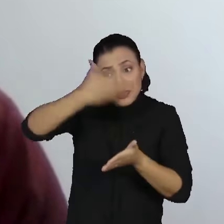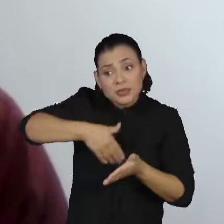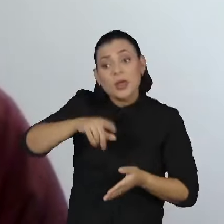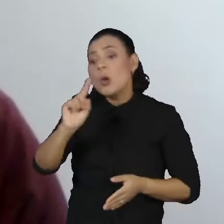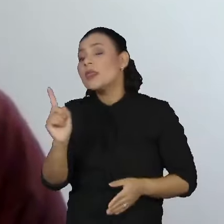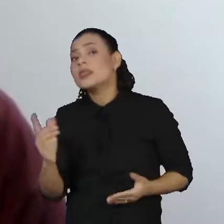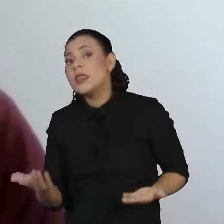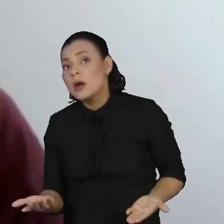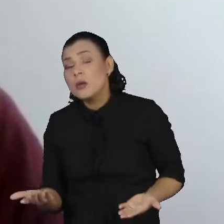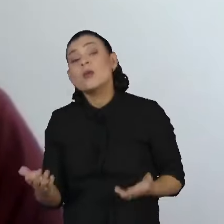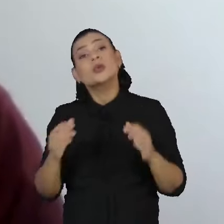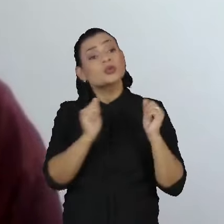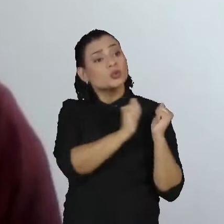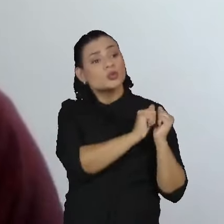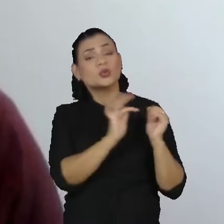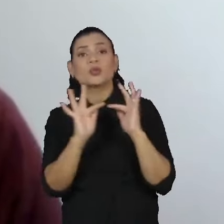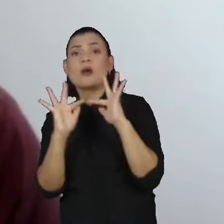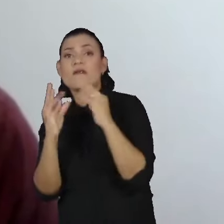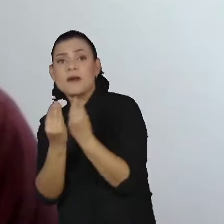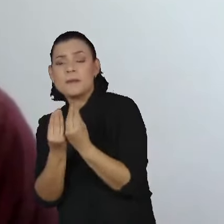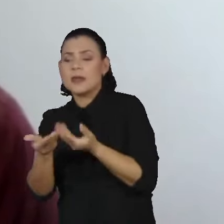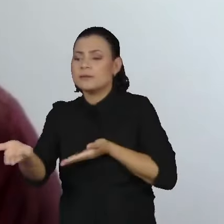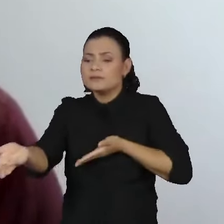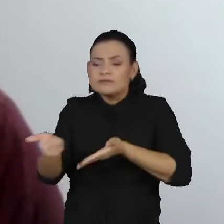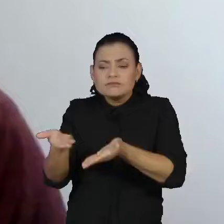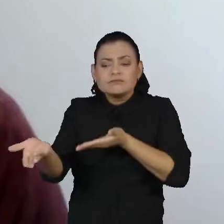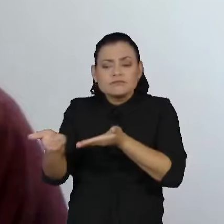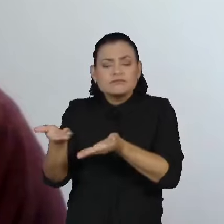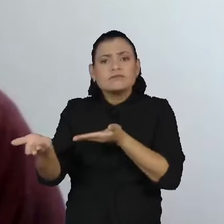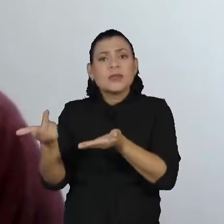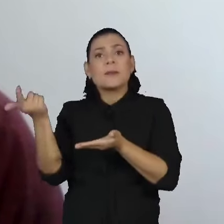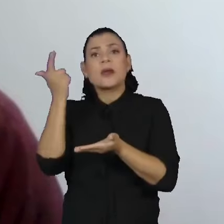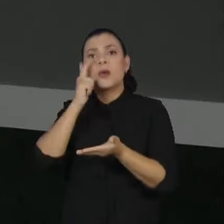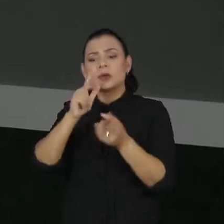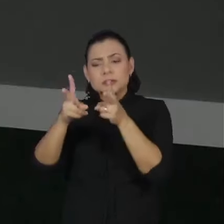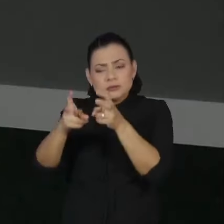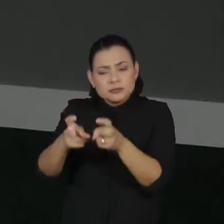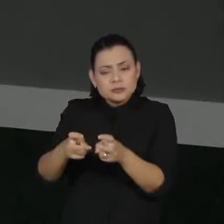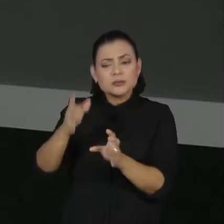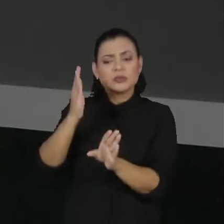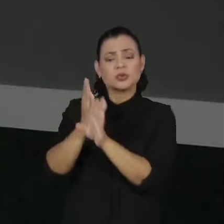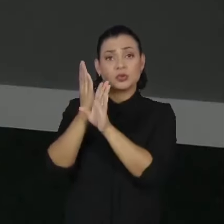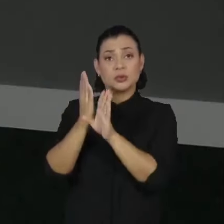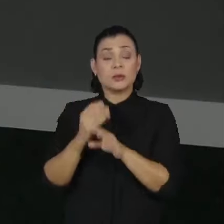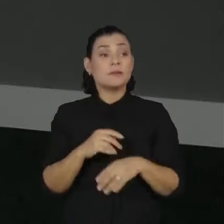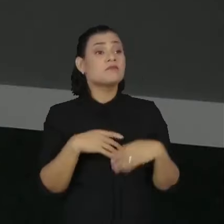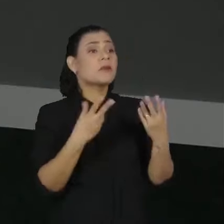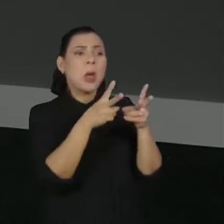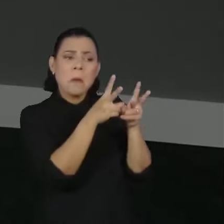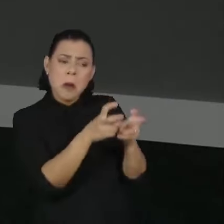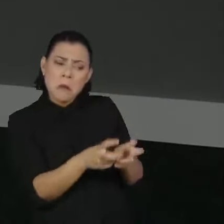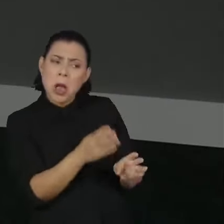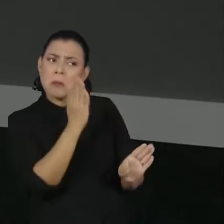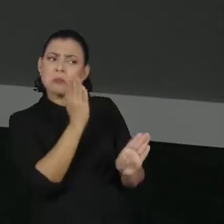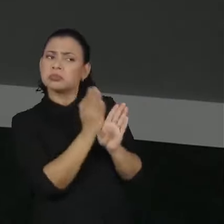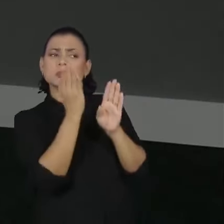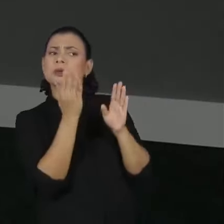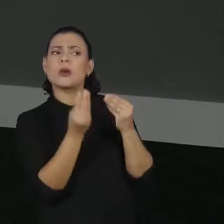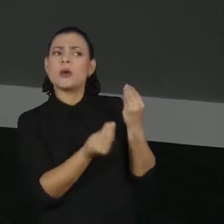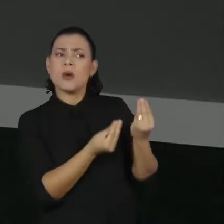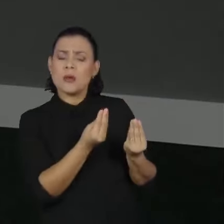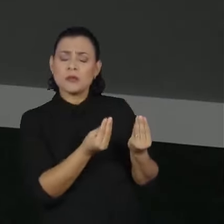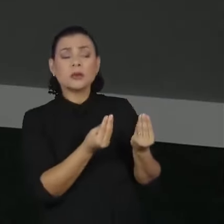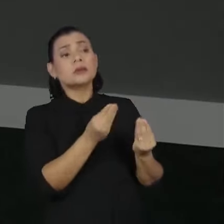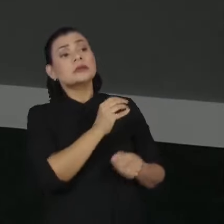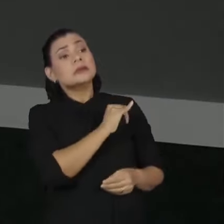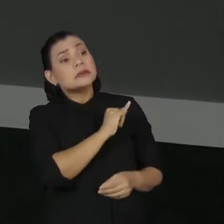iremos traçar a trilha de vida dessa pessoa da melhor forma possível. E esse diagnóstico, essa percepção de que algo